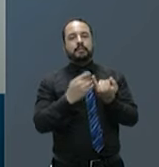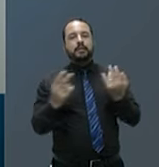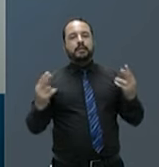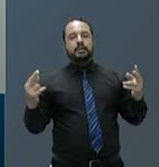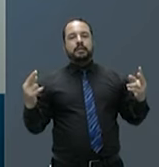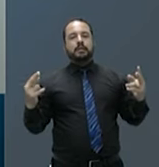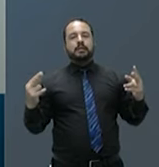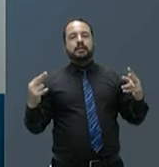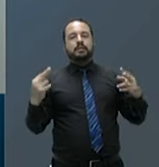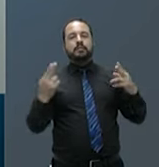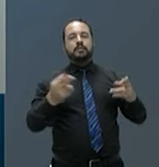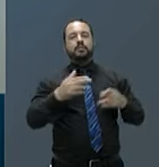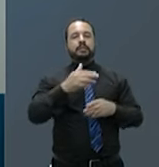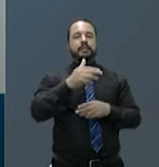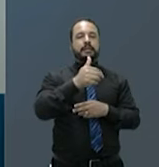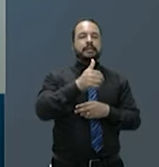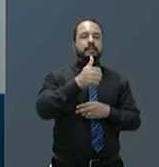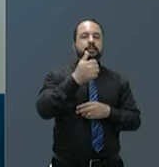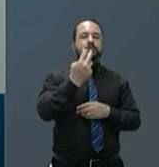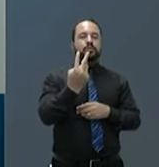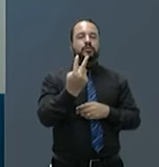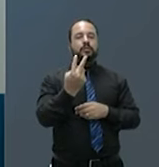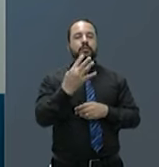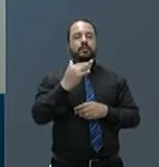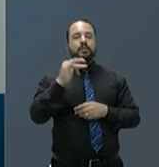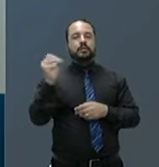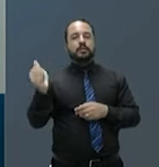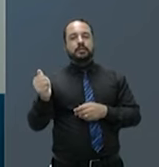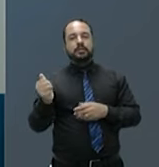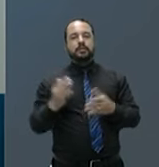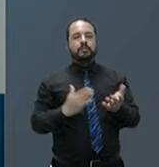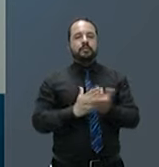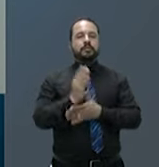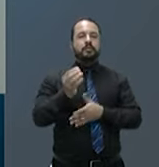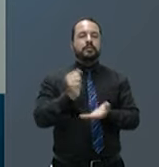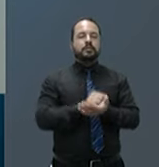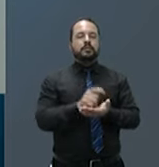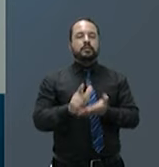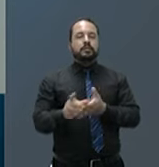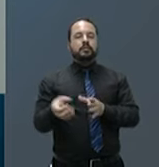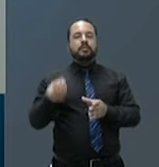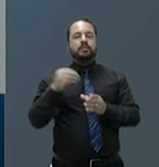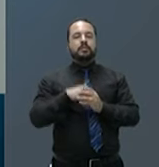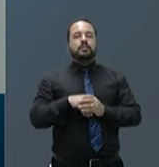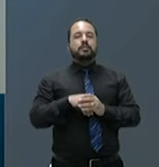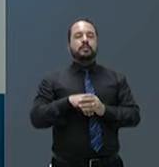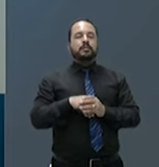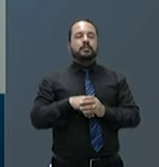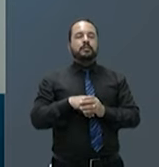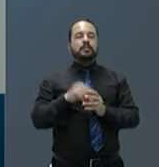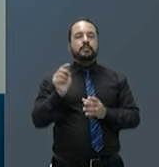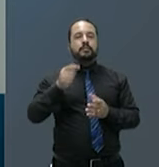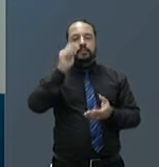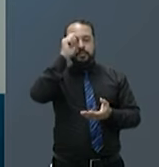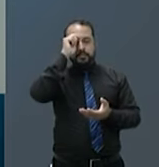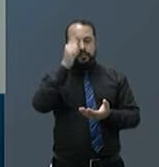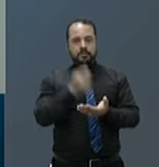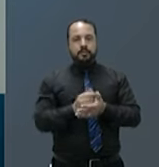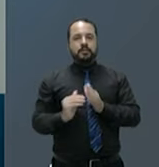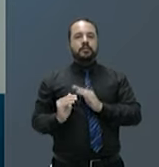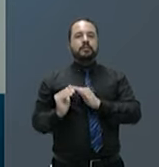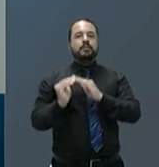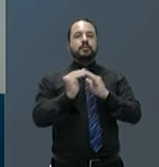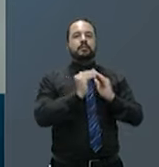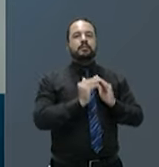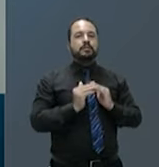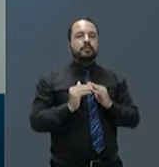quê? Porque se for sancionado o agravo interno apenas porque a decisão monocrática se baseia